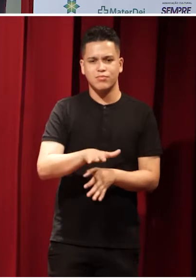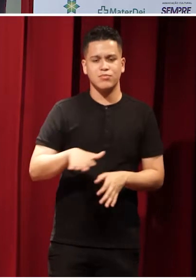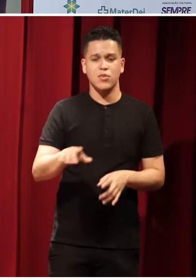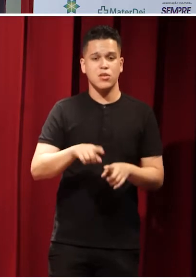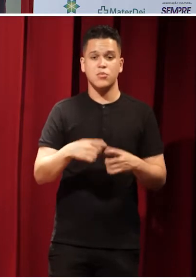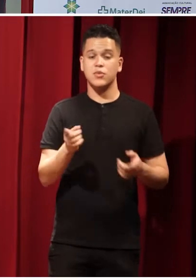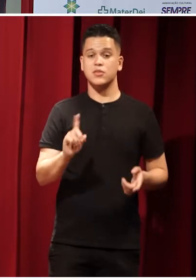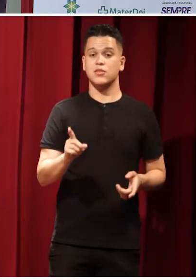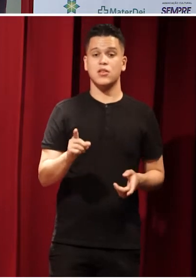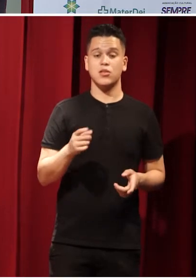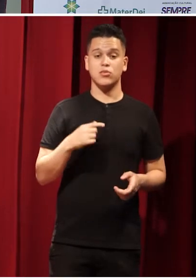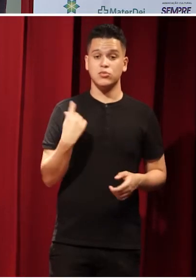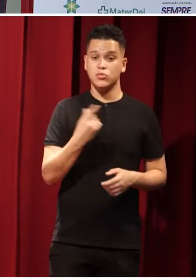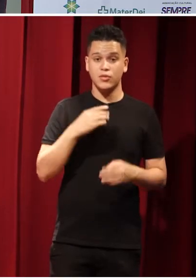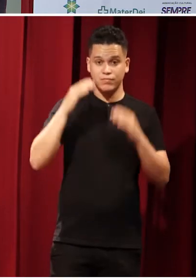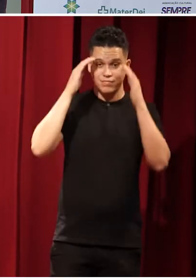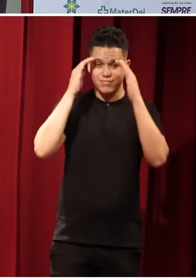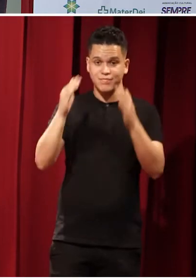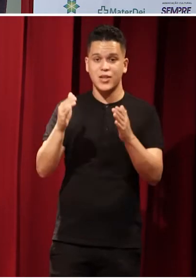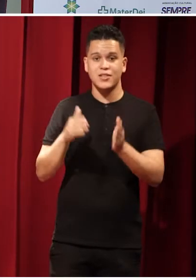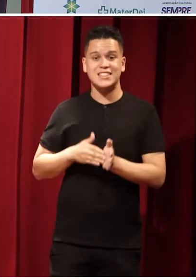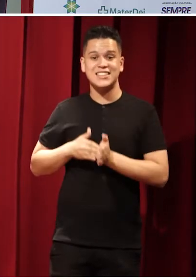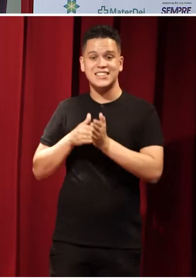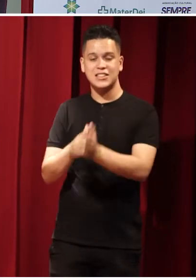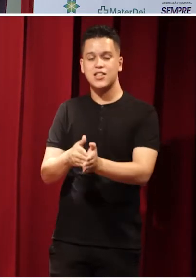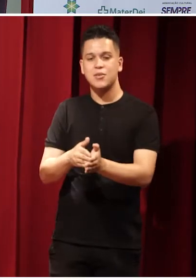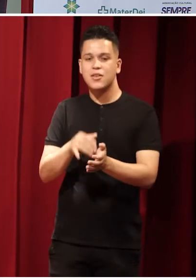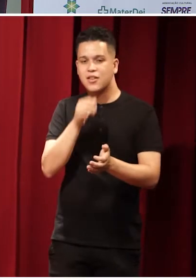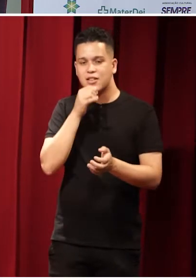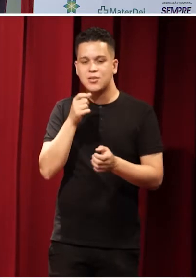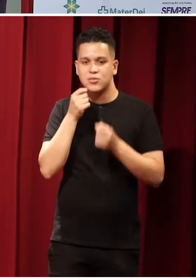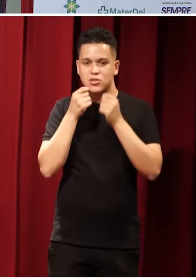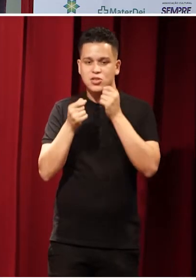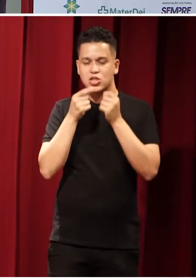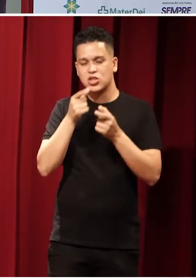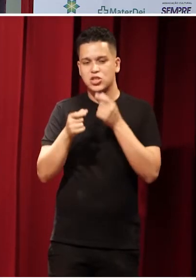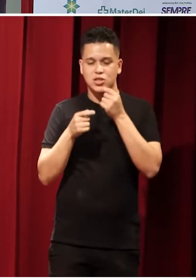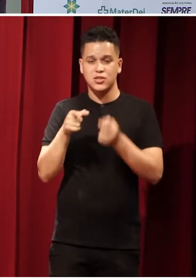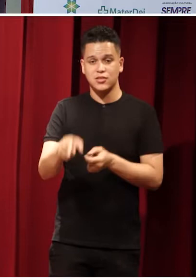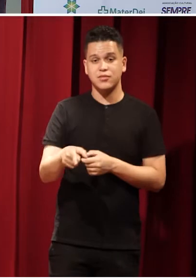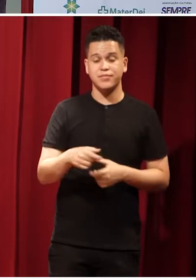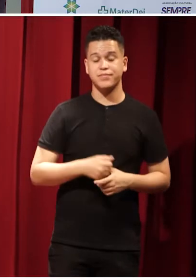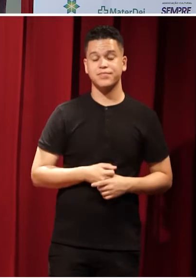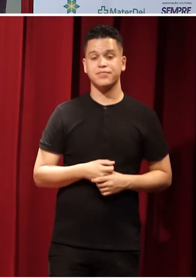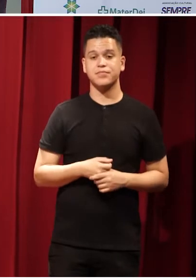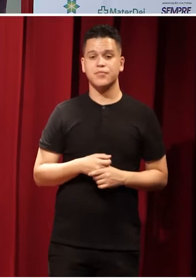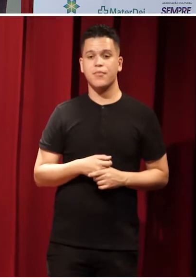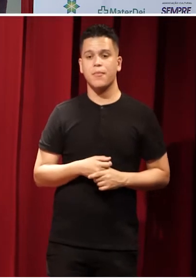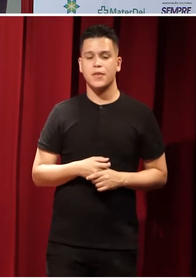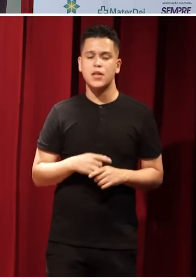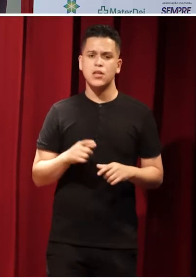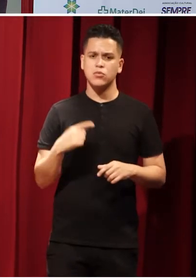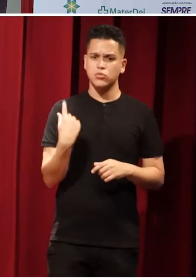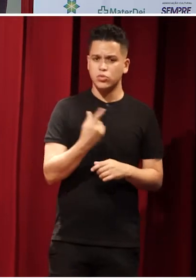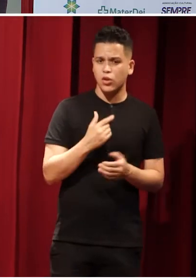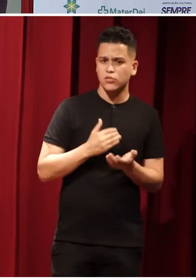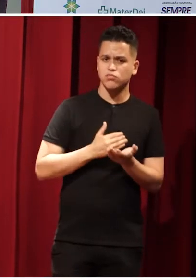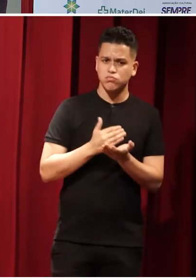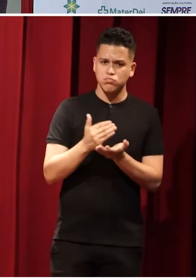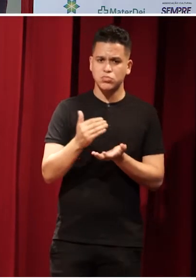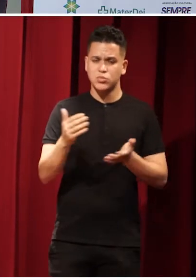Não, ele é a expressão da cultura material dos povos tradicionais e isso vem